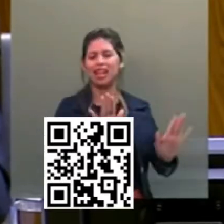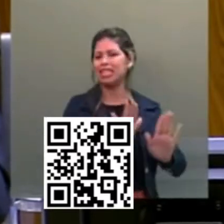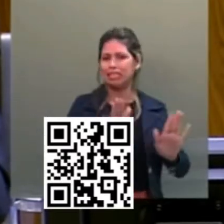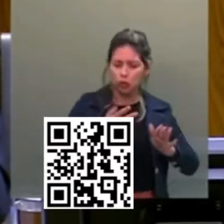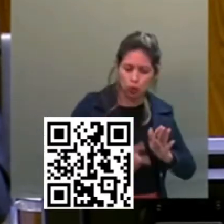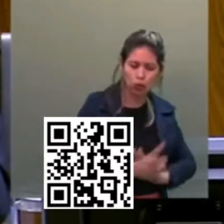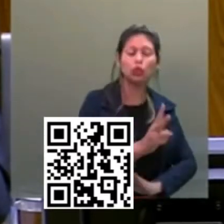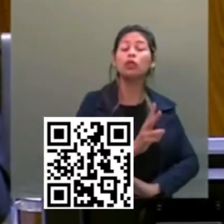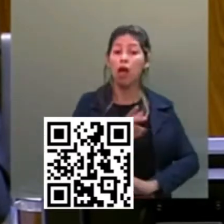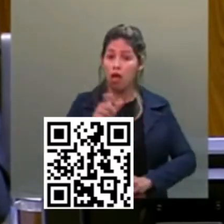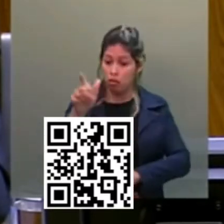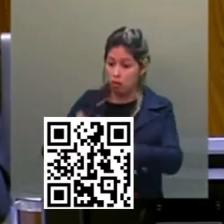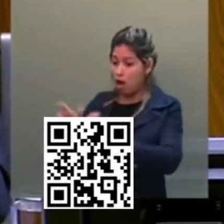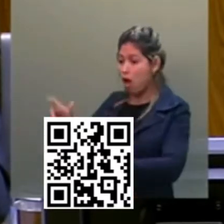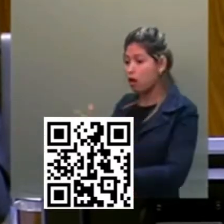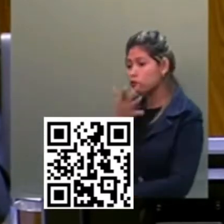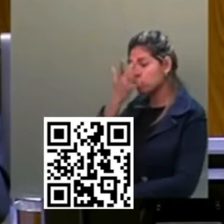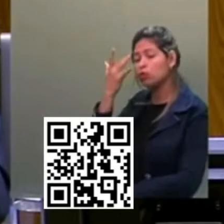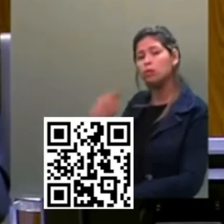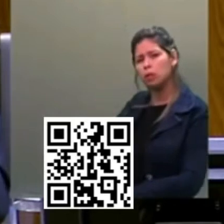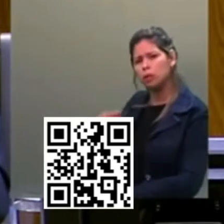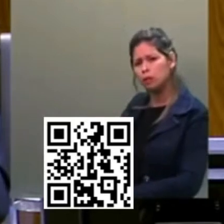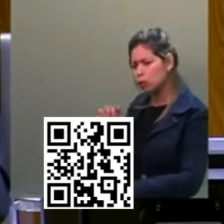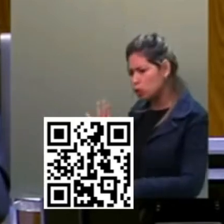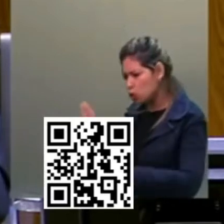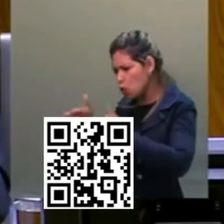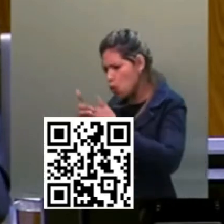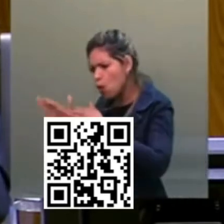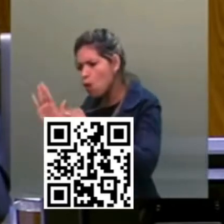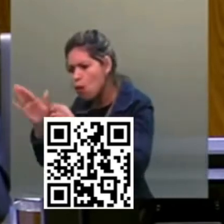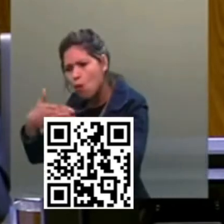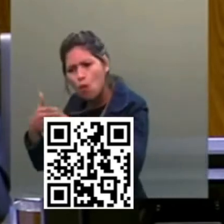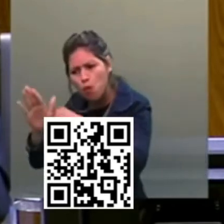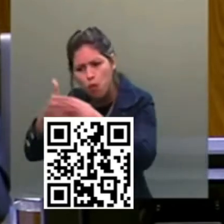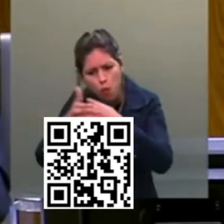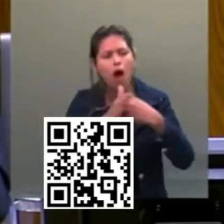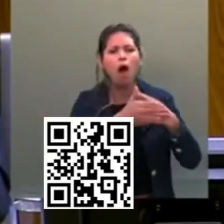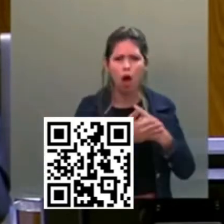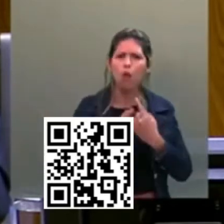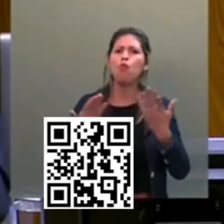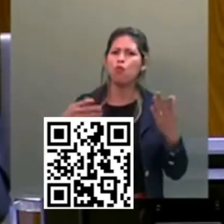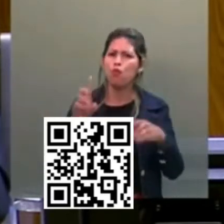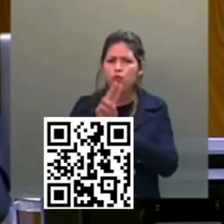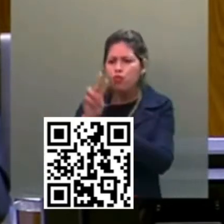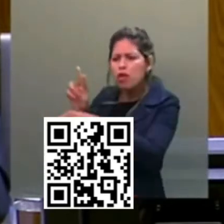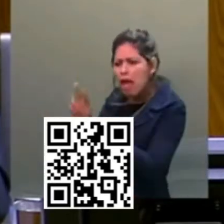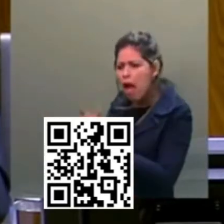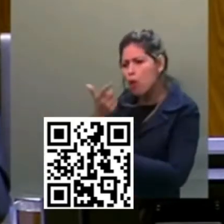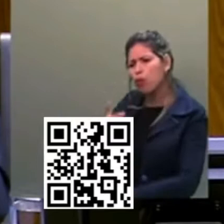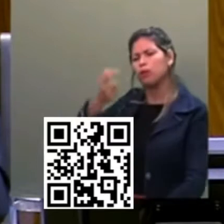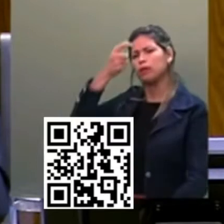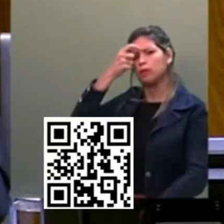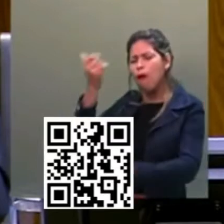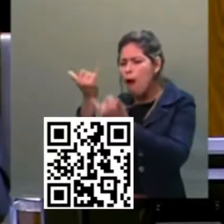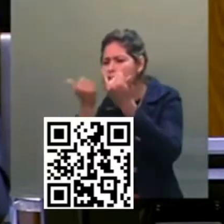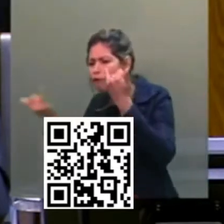ao outro. O poder público, nós todos, temos a obrigação de proteger a população com ciência,